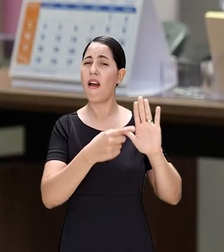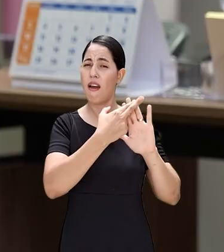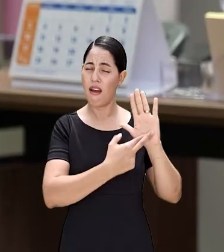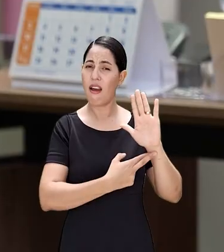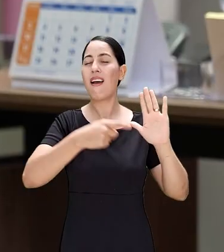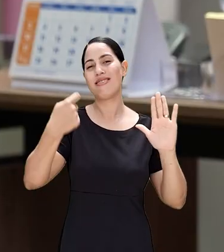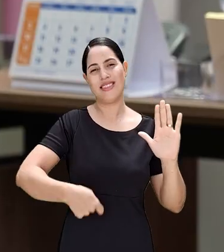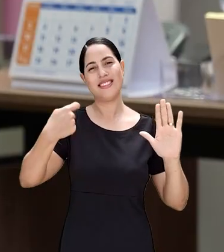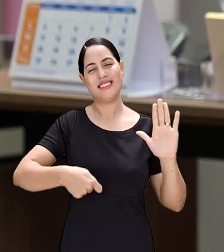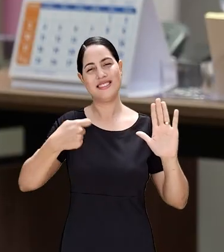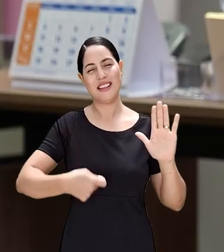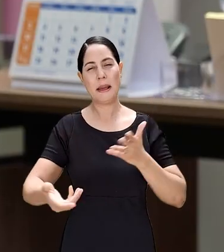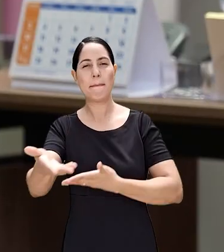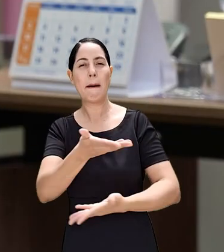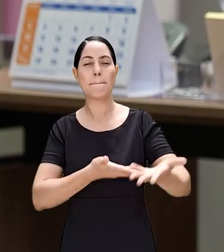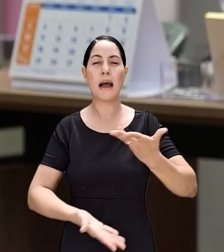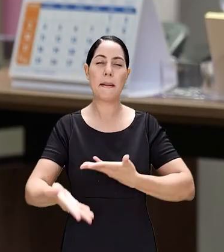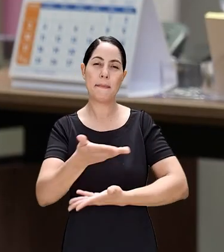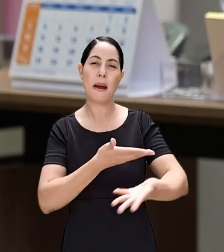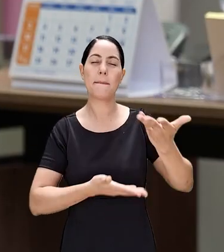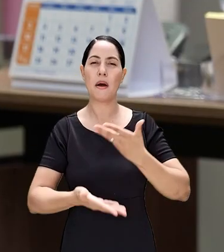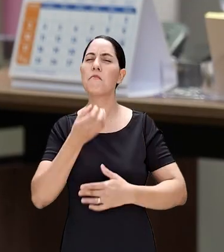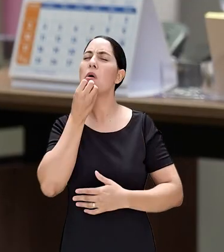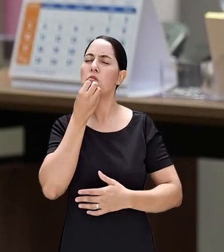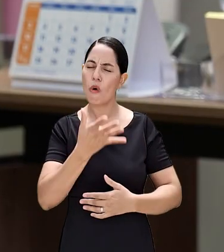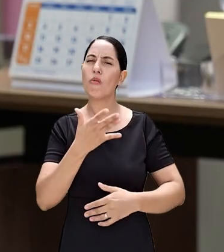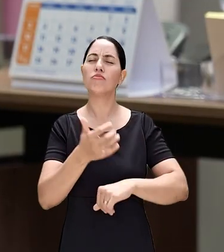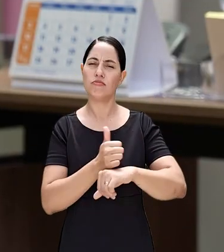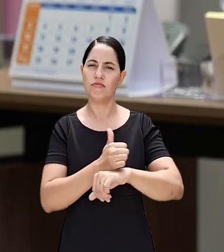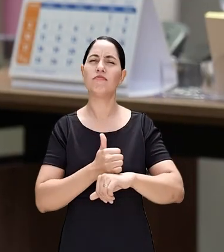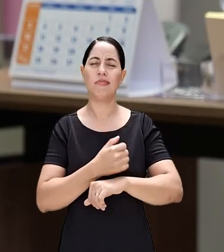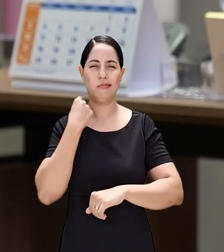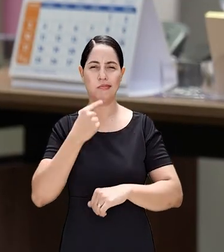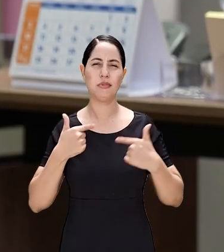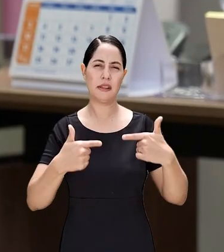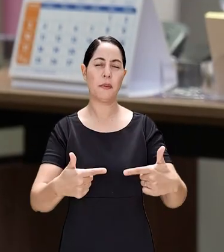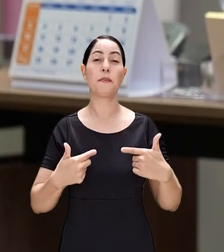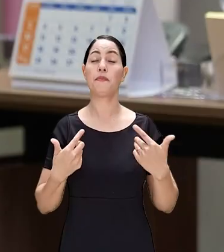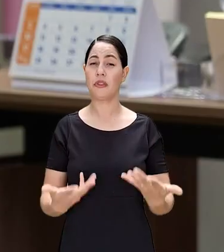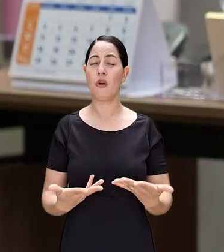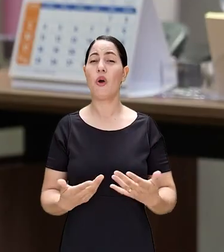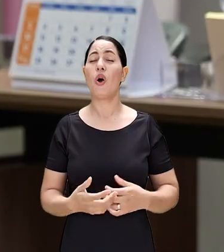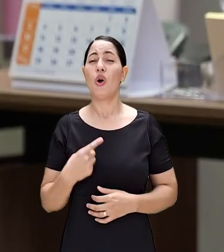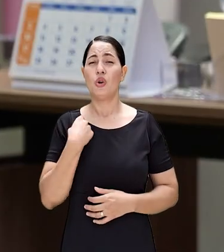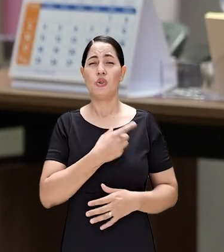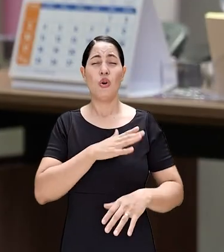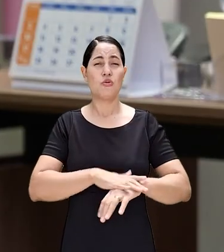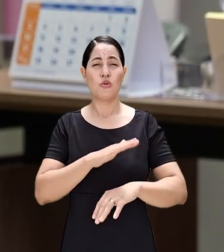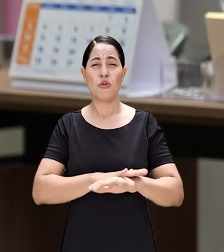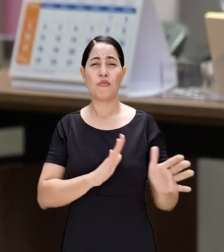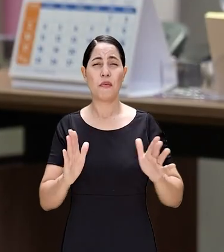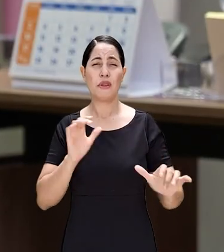para a boa convivência, a boa prática da advocacia. No entanto, como nós estamos num momento de